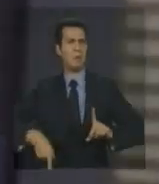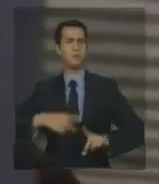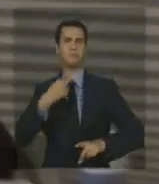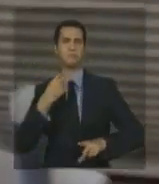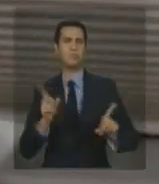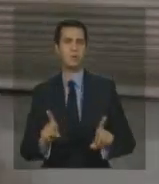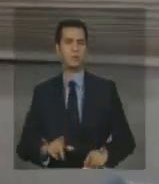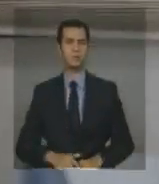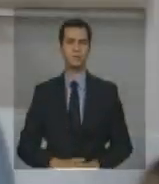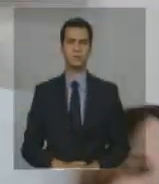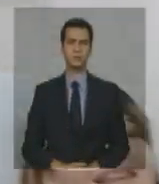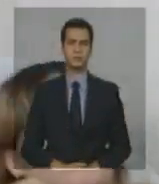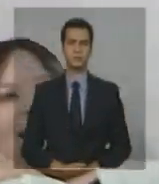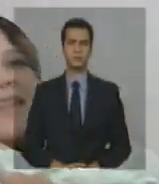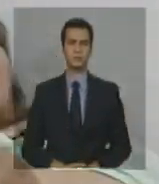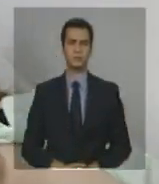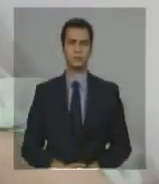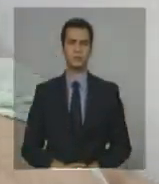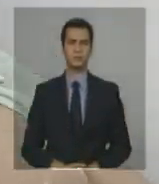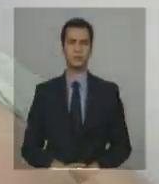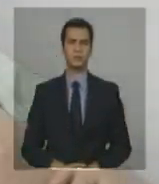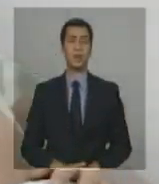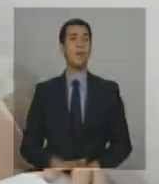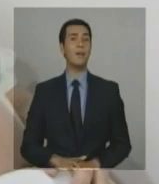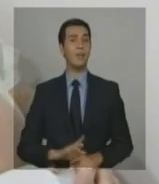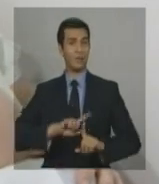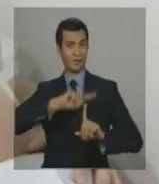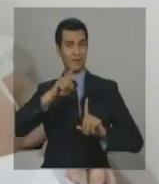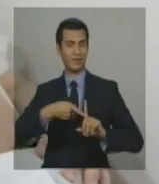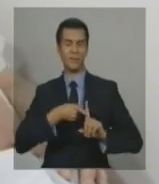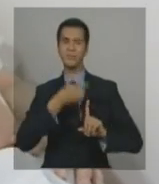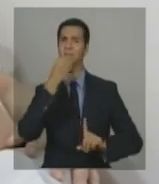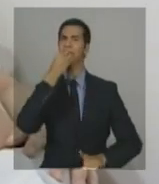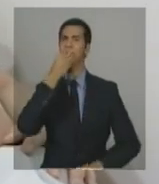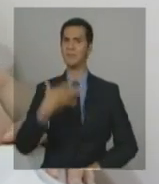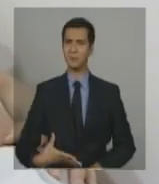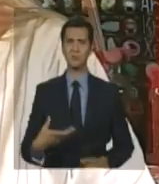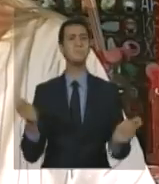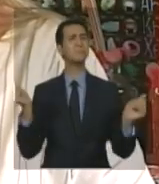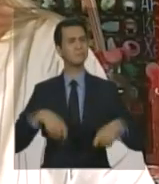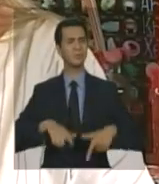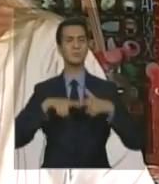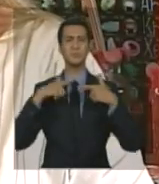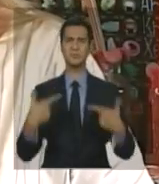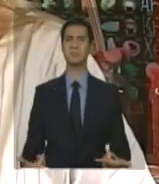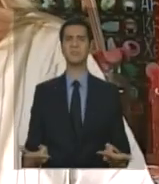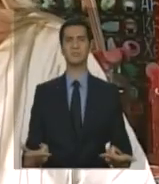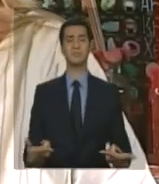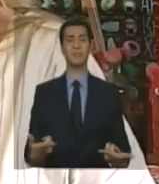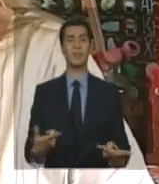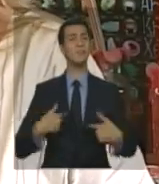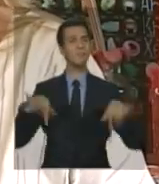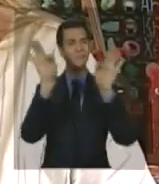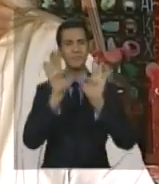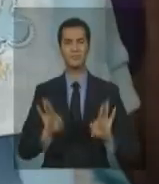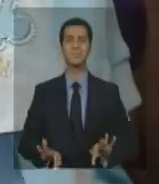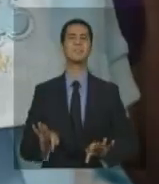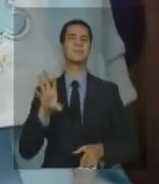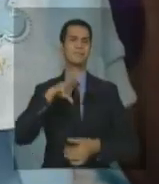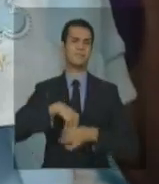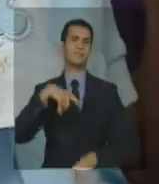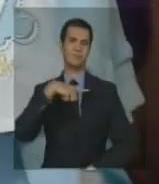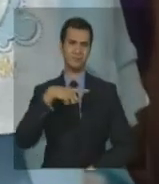E gravidez é uma coisa que eu gosto de falar que é tudo de bom, né? É pra dar certo, é assim, é felicidade,